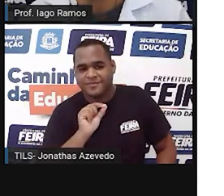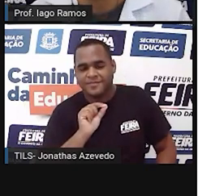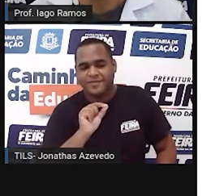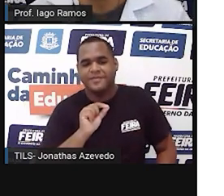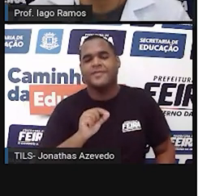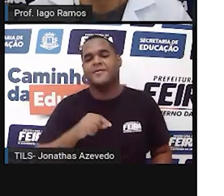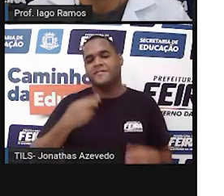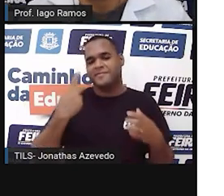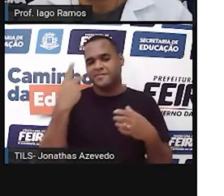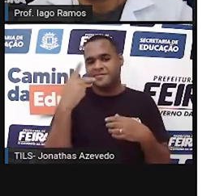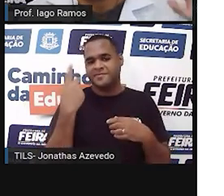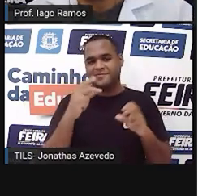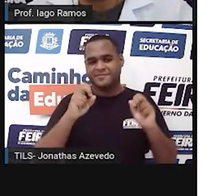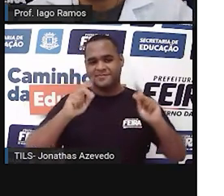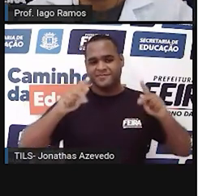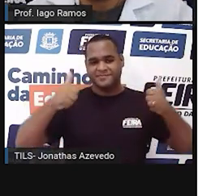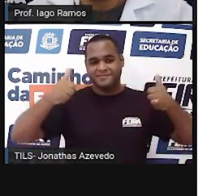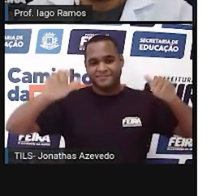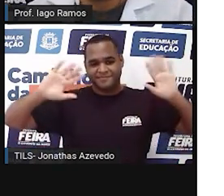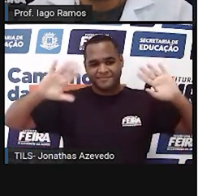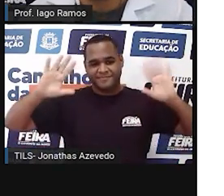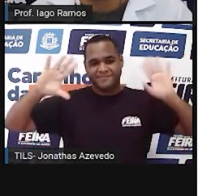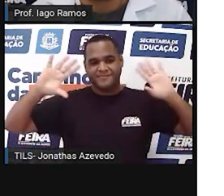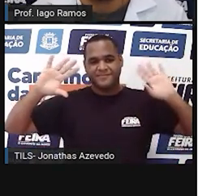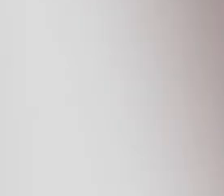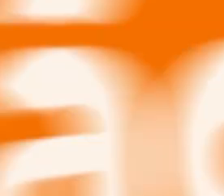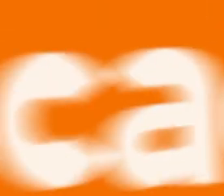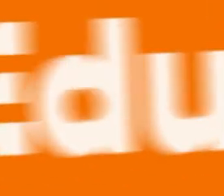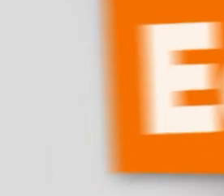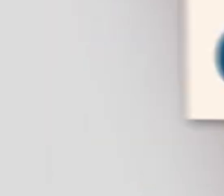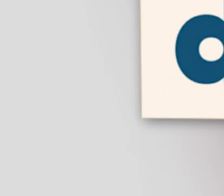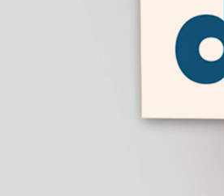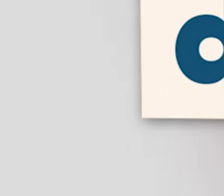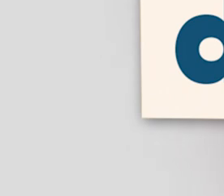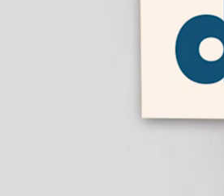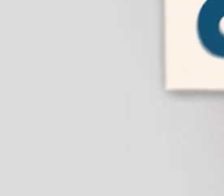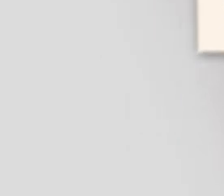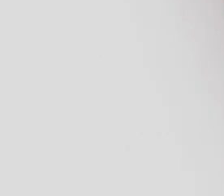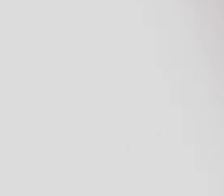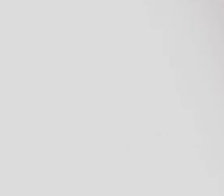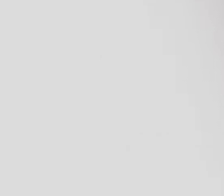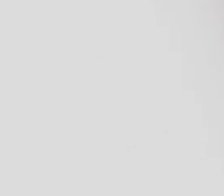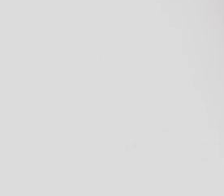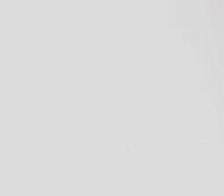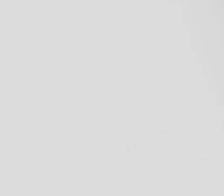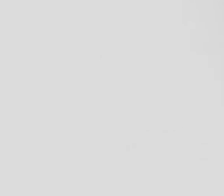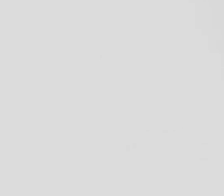É isso aí, até a próxima, bye, bye. Tchau,